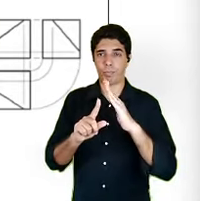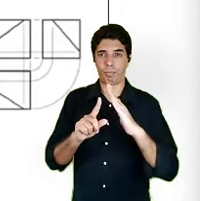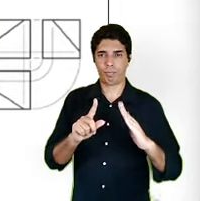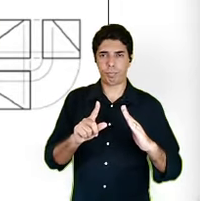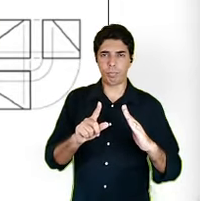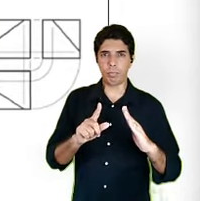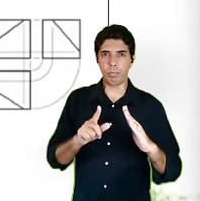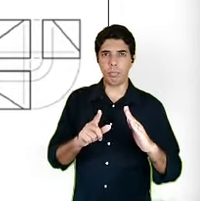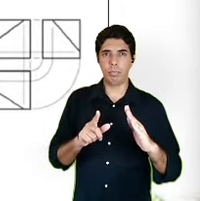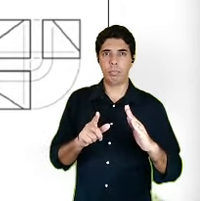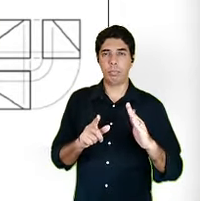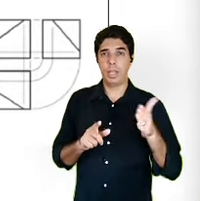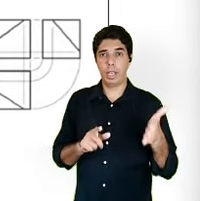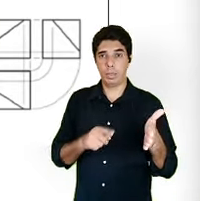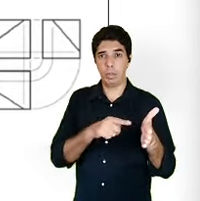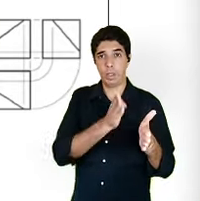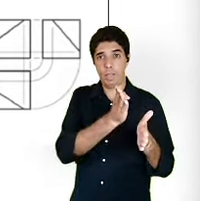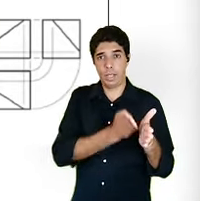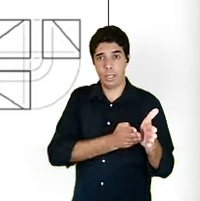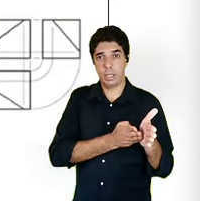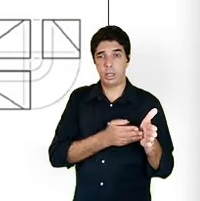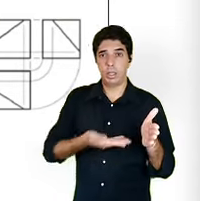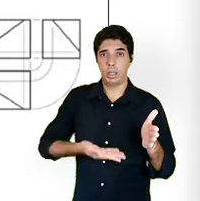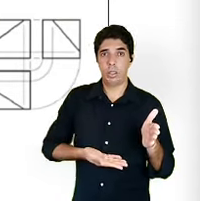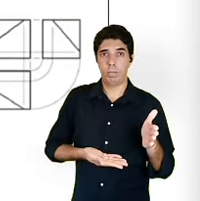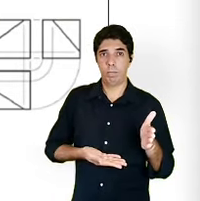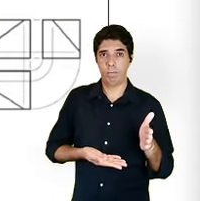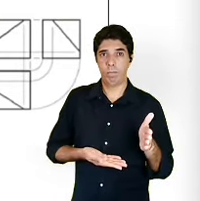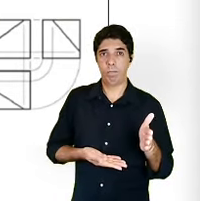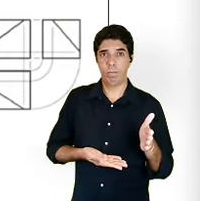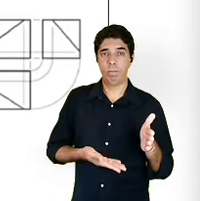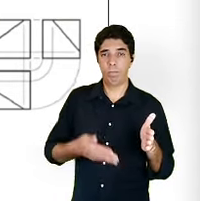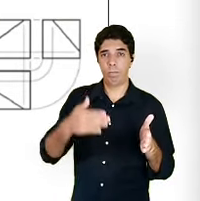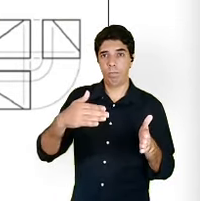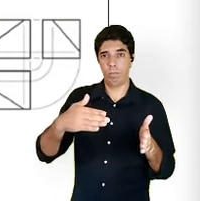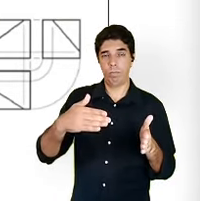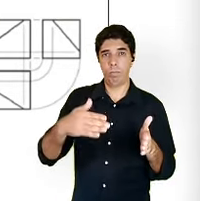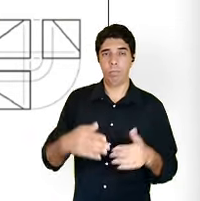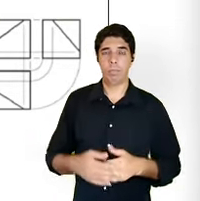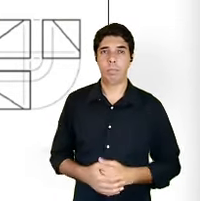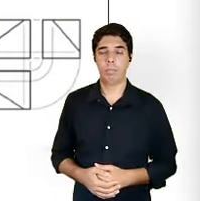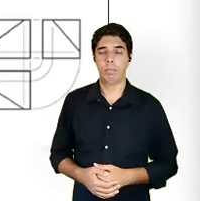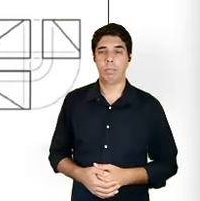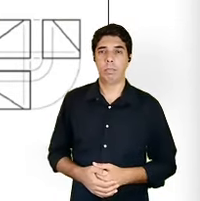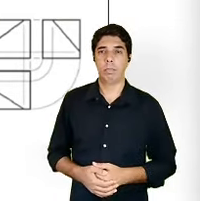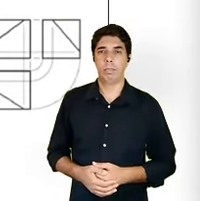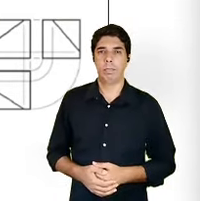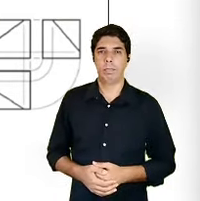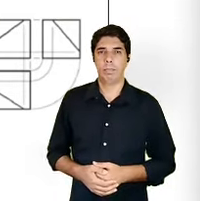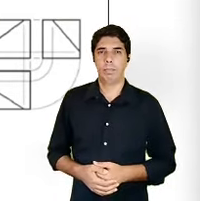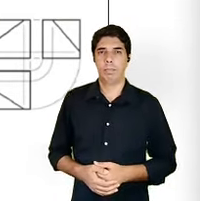inclinada em relação a esse plano e em relação a esse plano, mas é perpendicular em relação a esse. Nesse